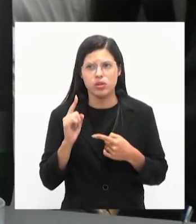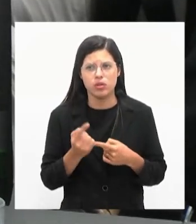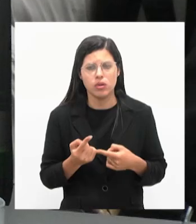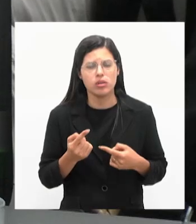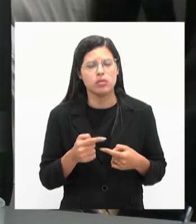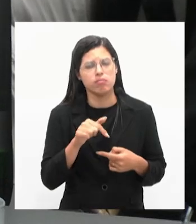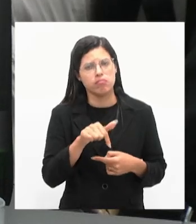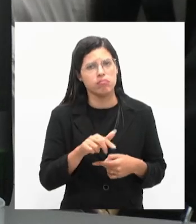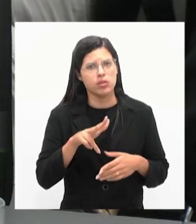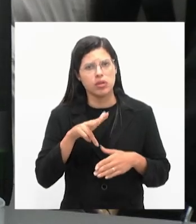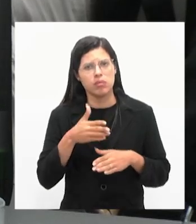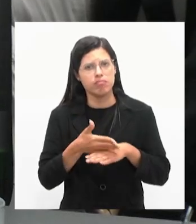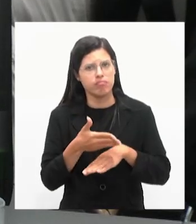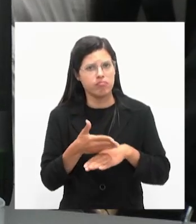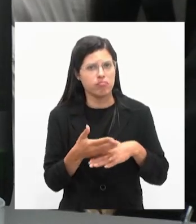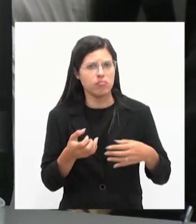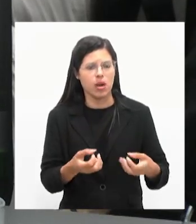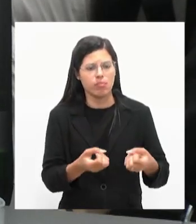para corrigir.